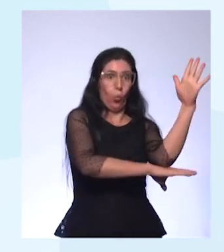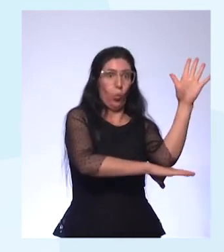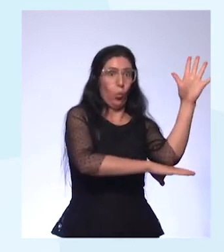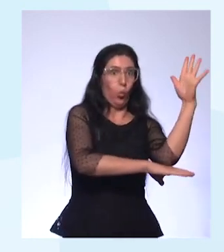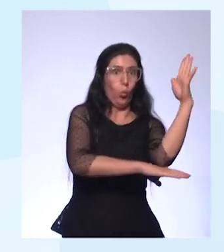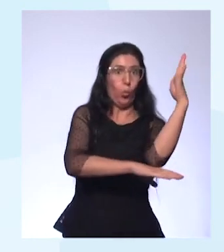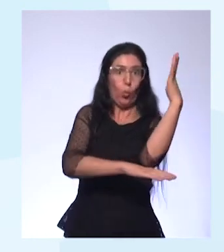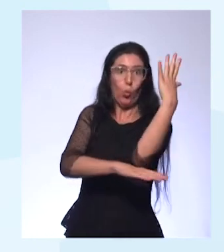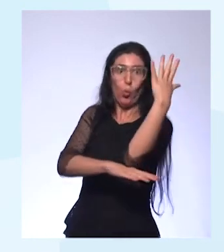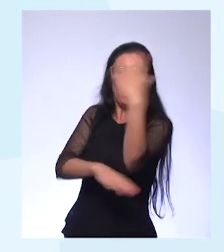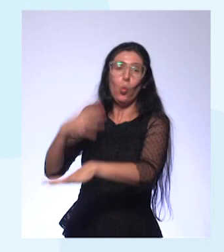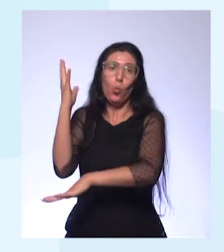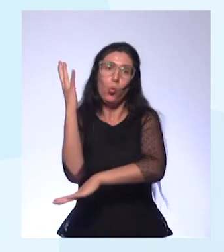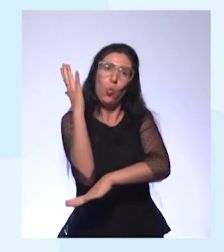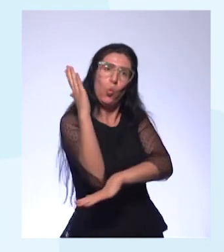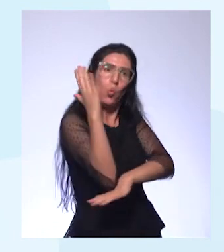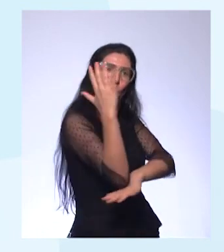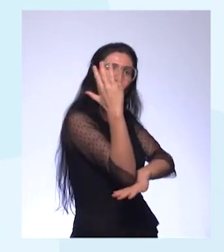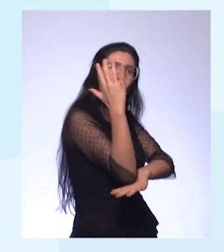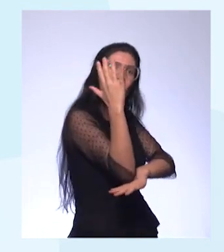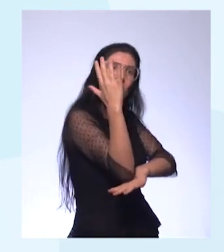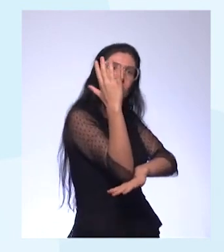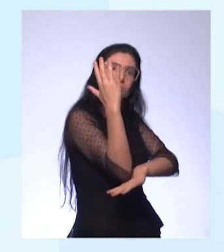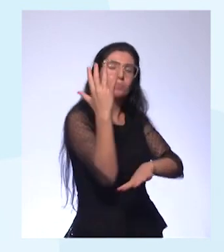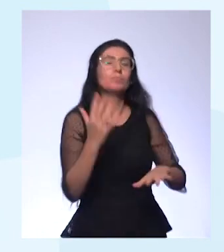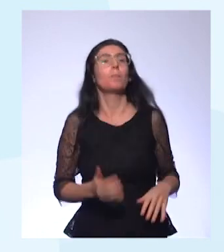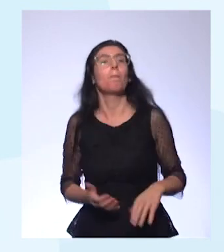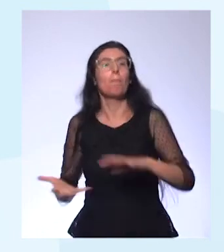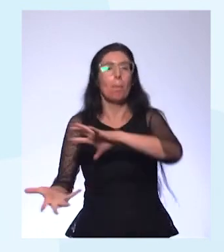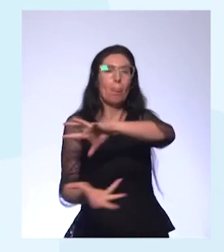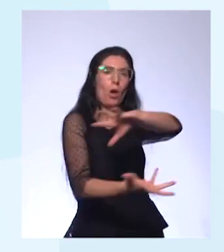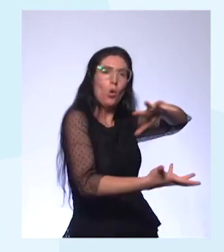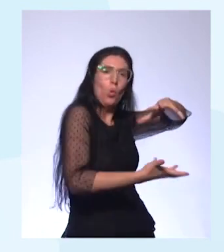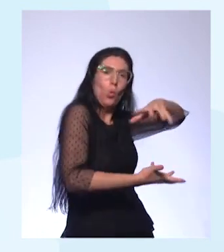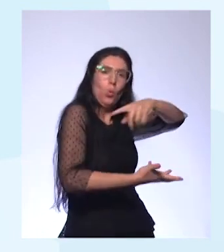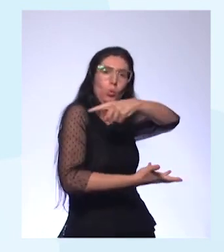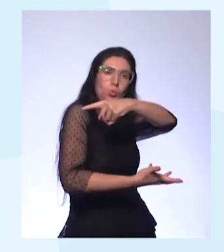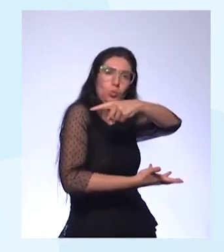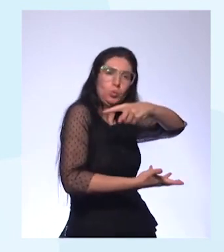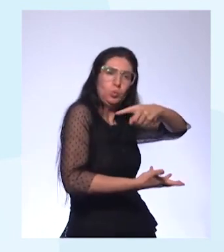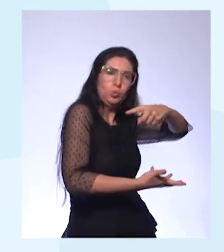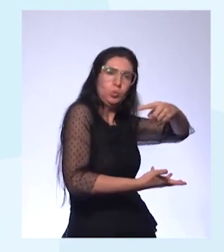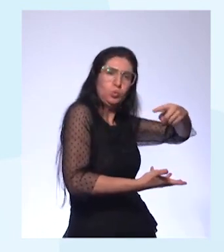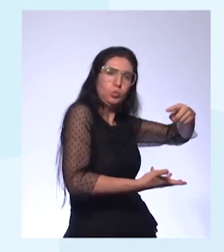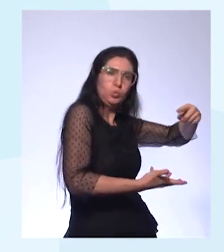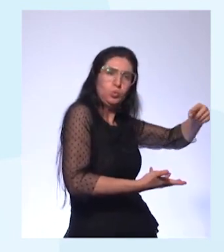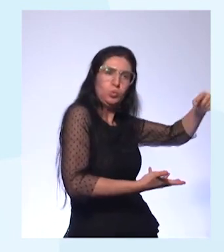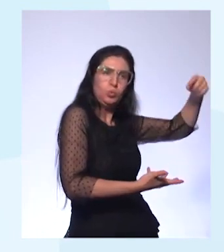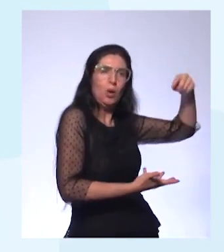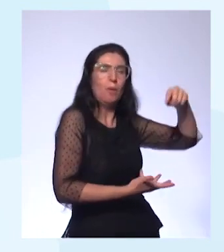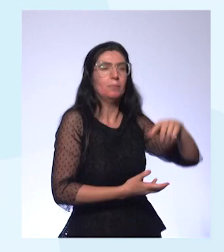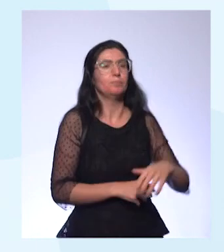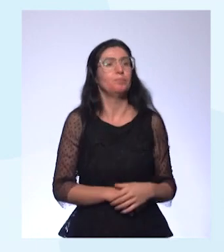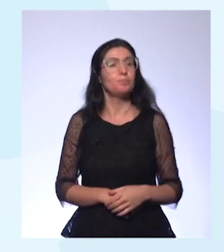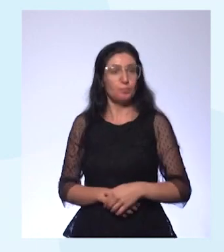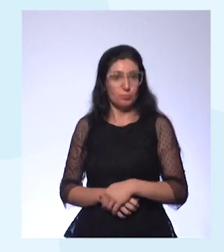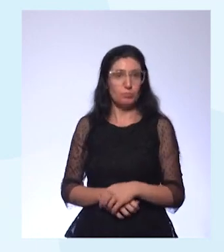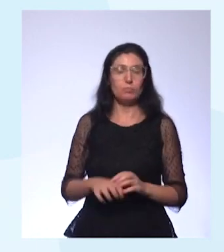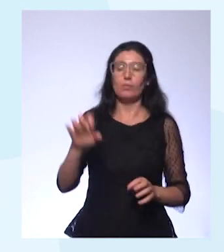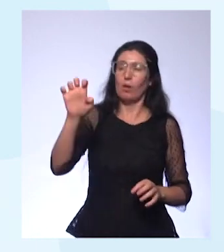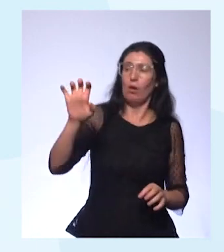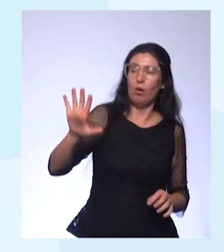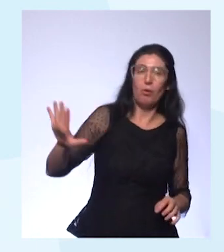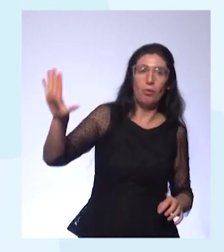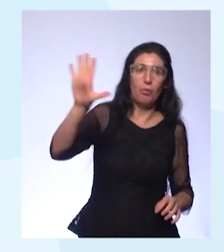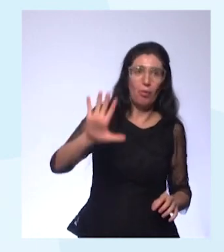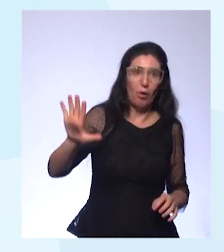se dá em regiões de altas latitudes, como eu falei anteriormente aí, tá? A taiga, ela é mais conhecida aí na Europa e na Ásia